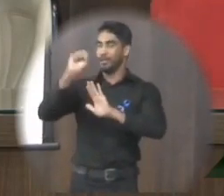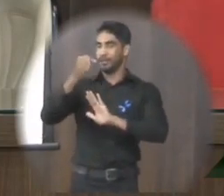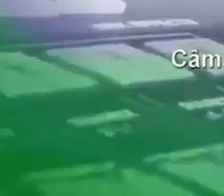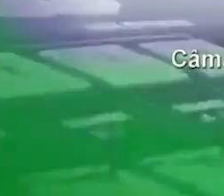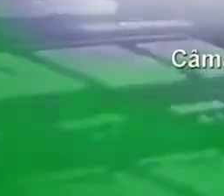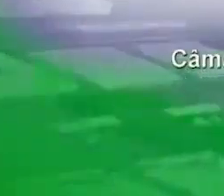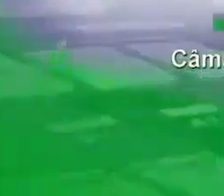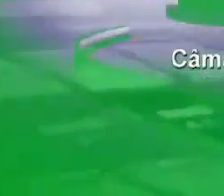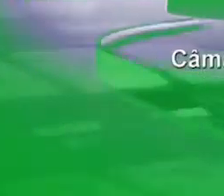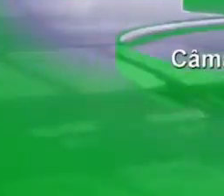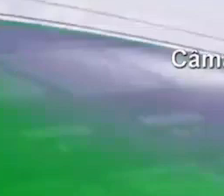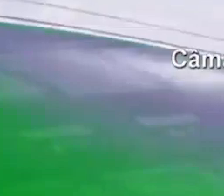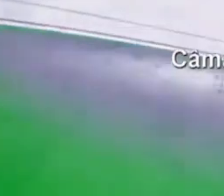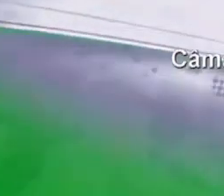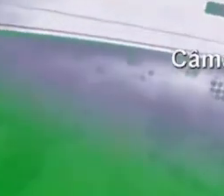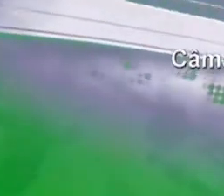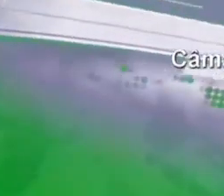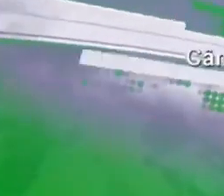088/2021.